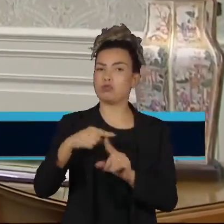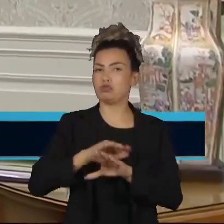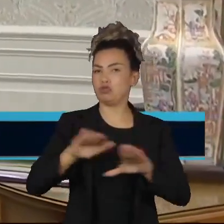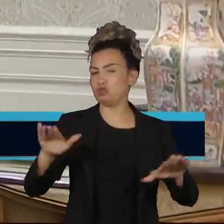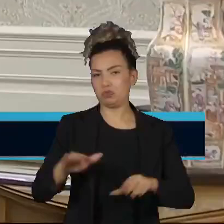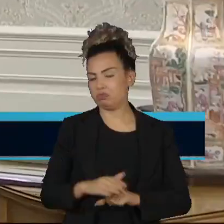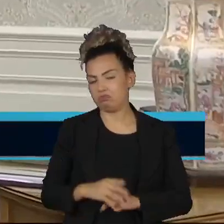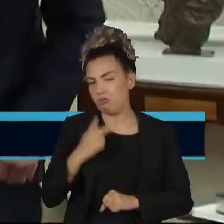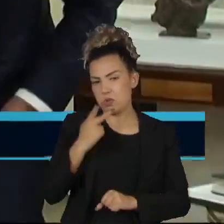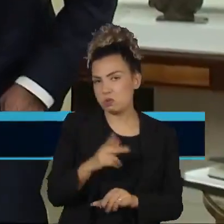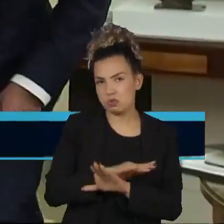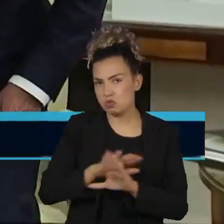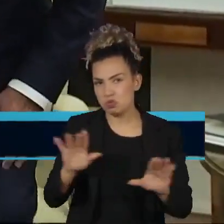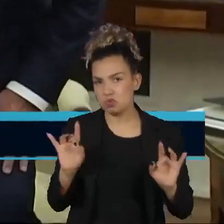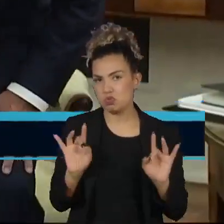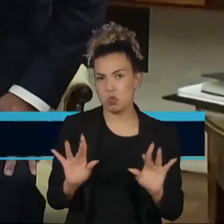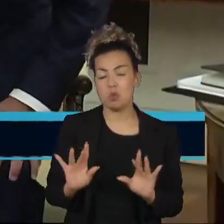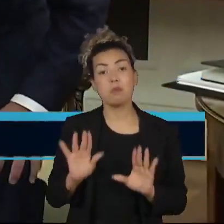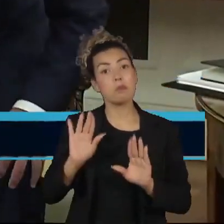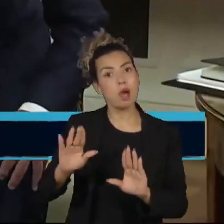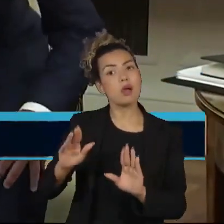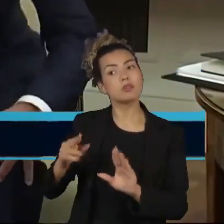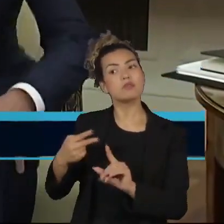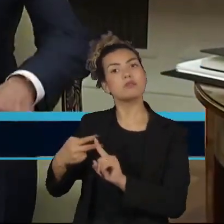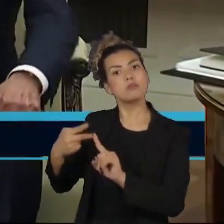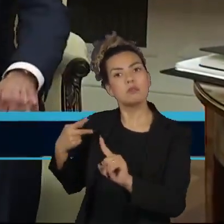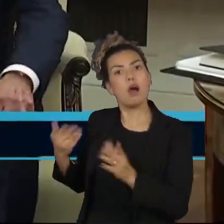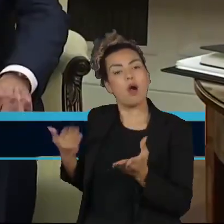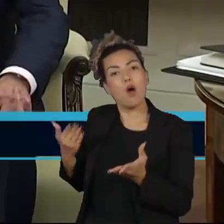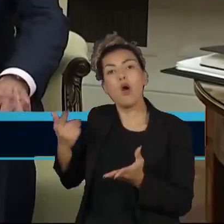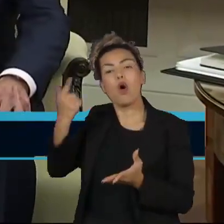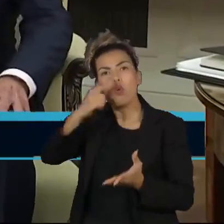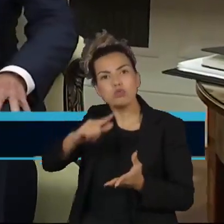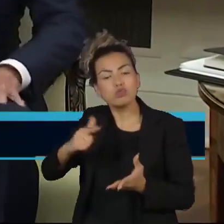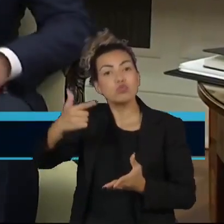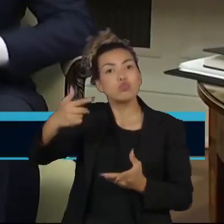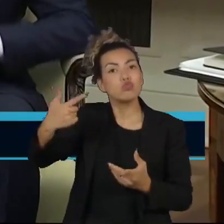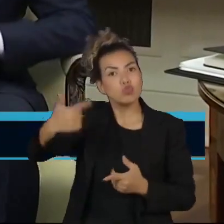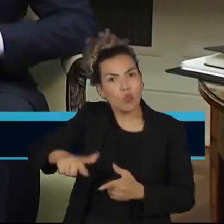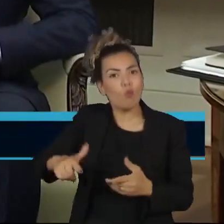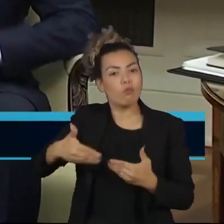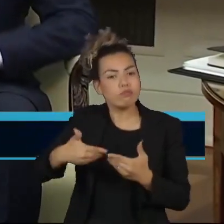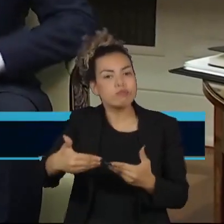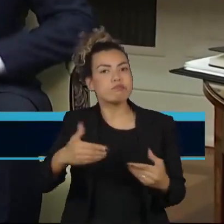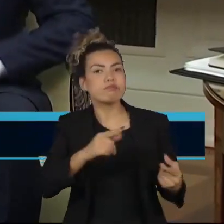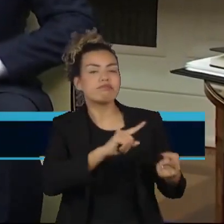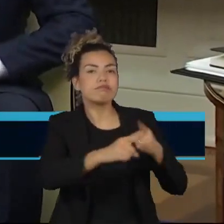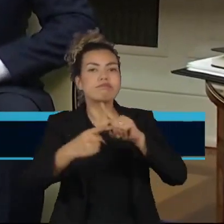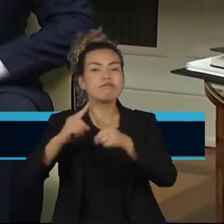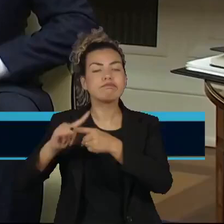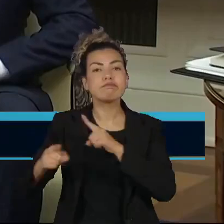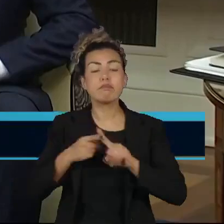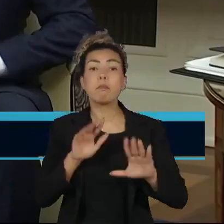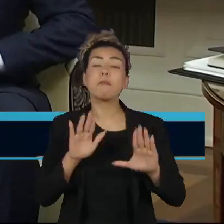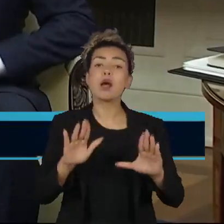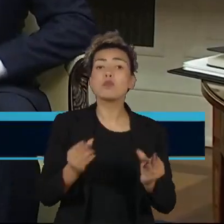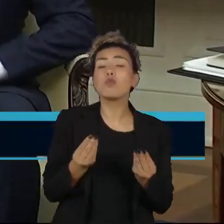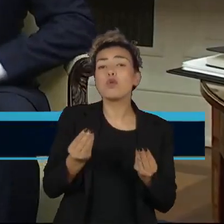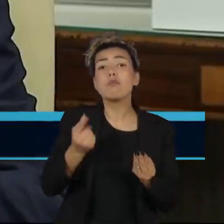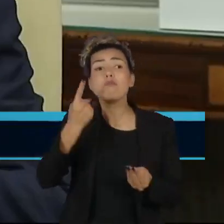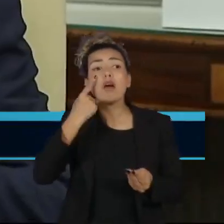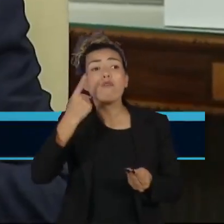em várias semanas aparentemente serviu para que os chefes de governo discutissem a esperada resposta ao